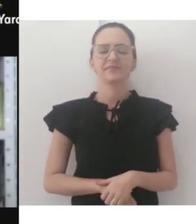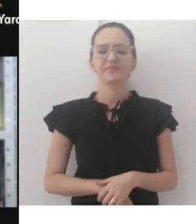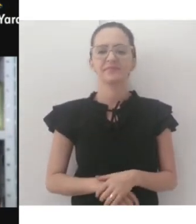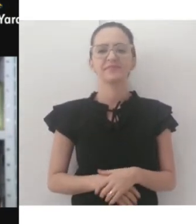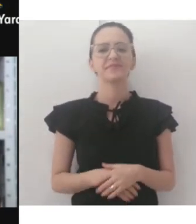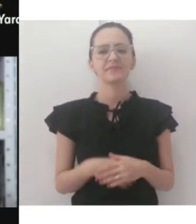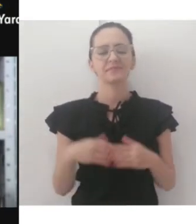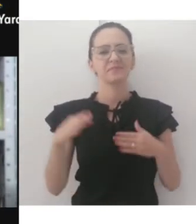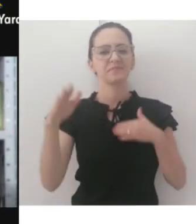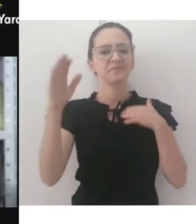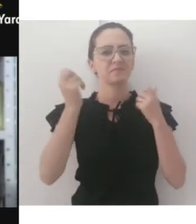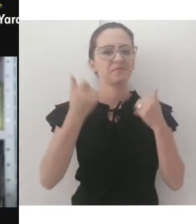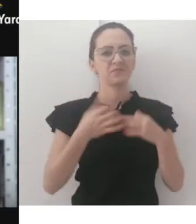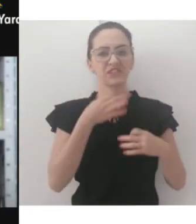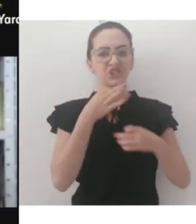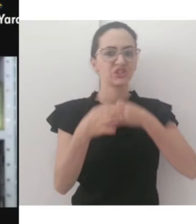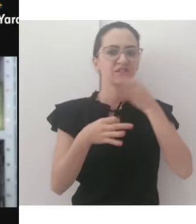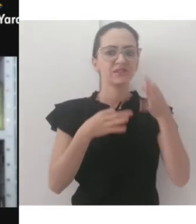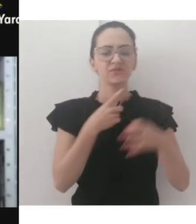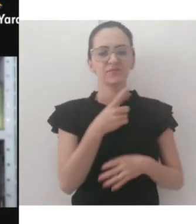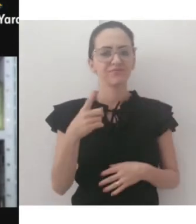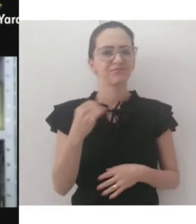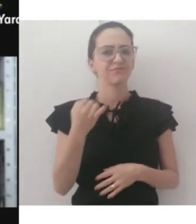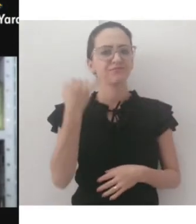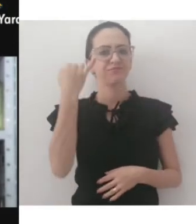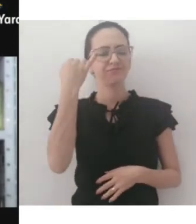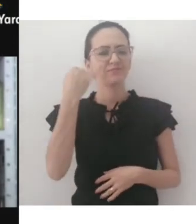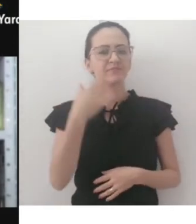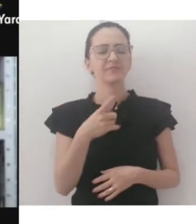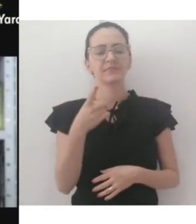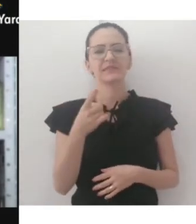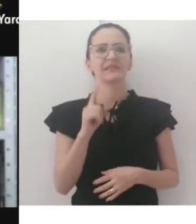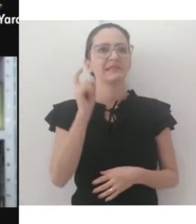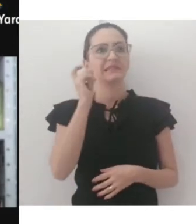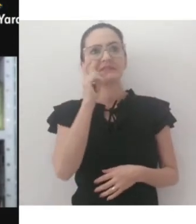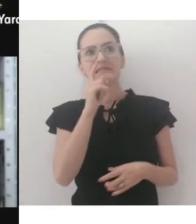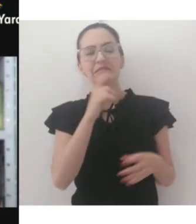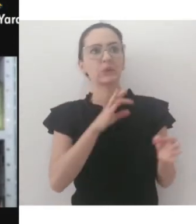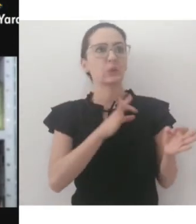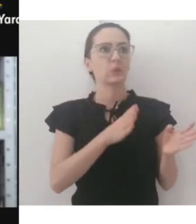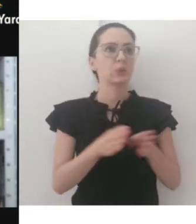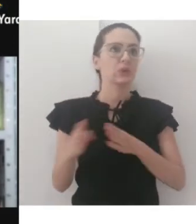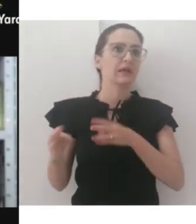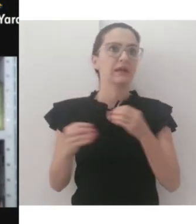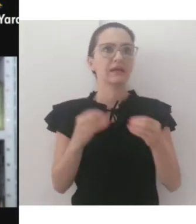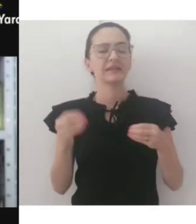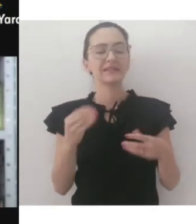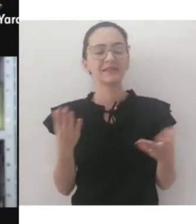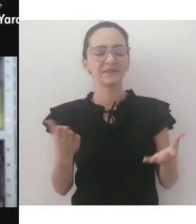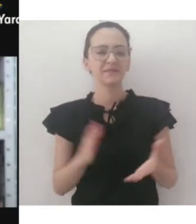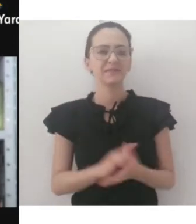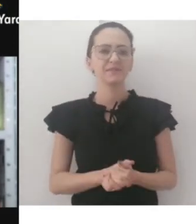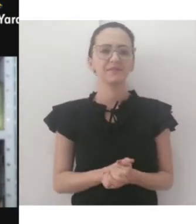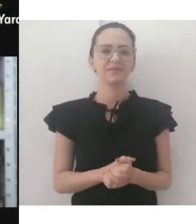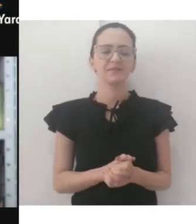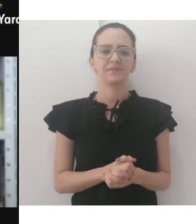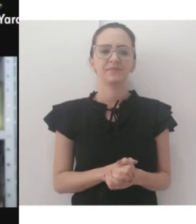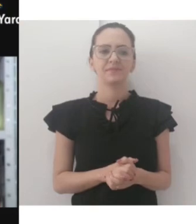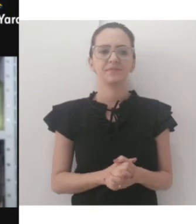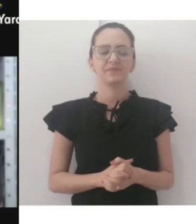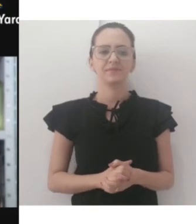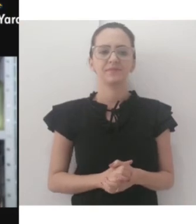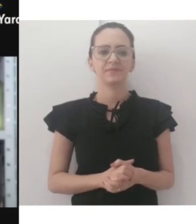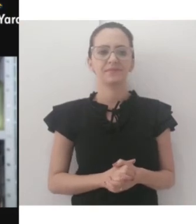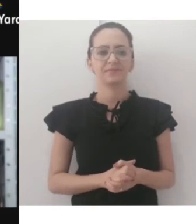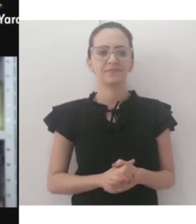estamos estudando. A gente vai falar aqui daqui a pouco, né? Sobre algumas dicas importantes para você que está com dificuldade de se organizar. A gente vai